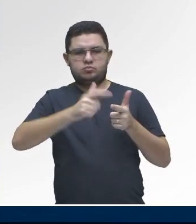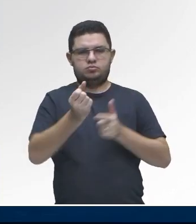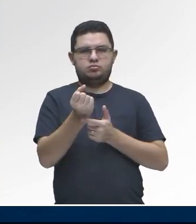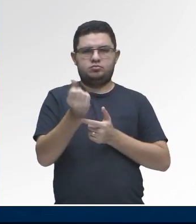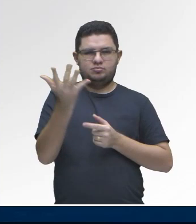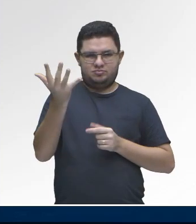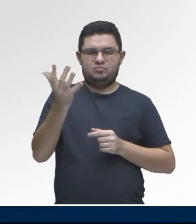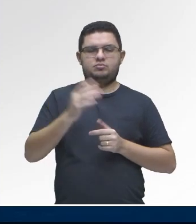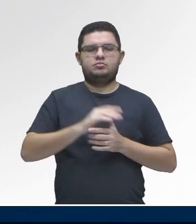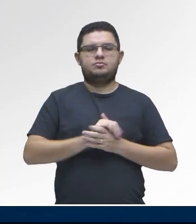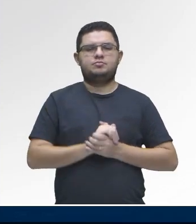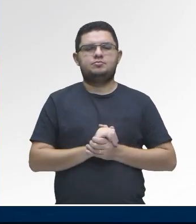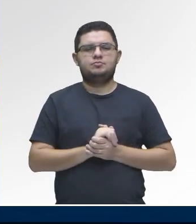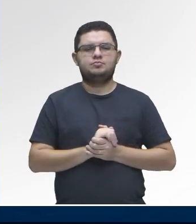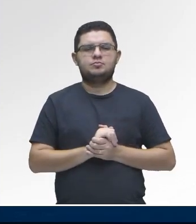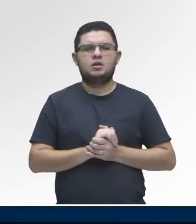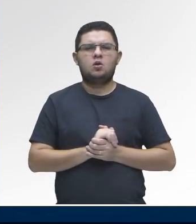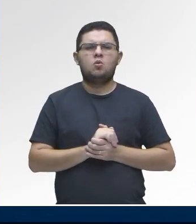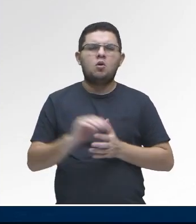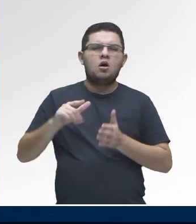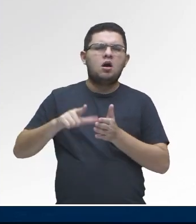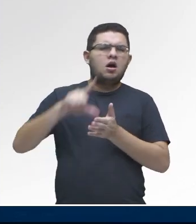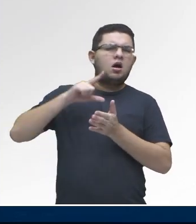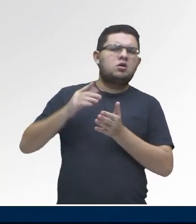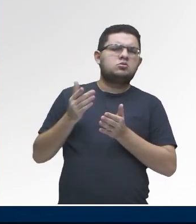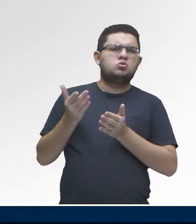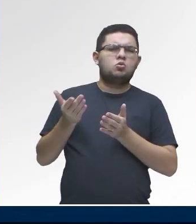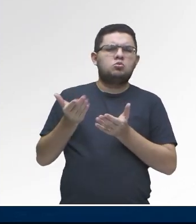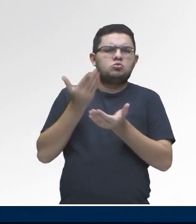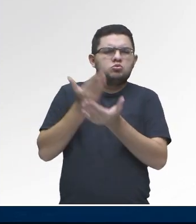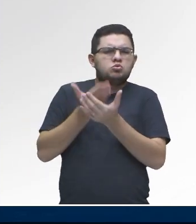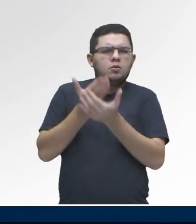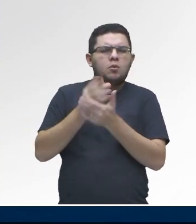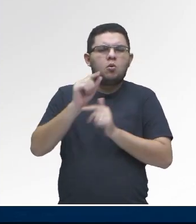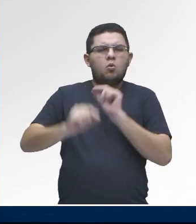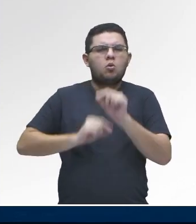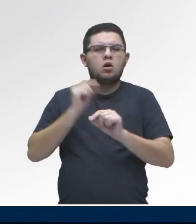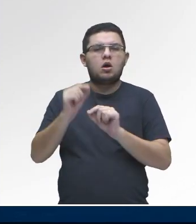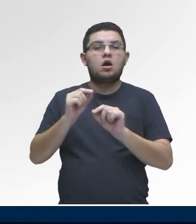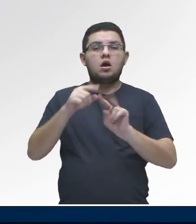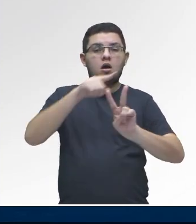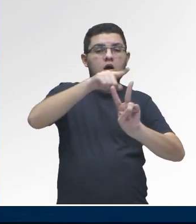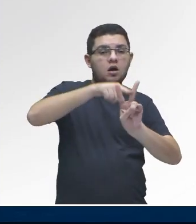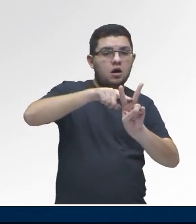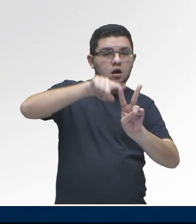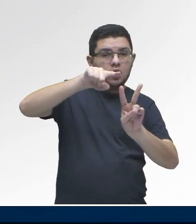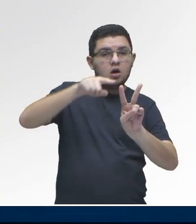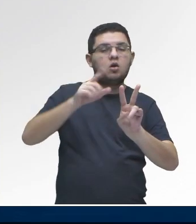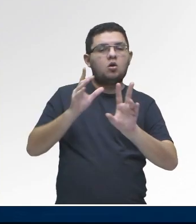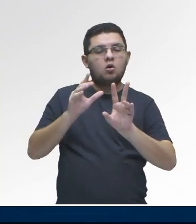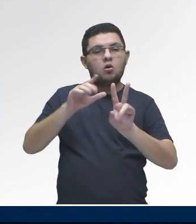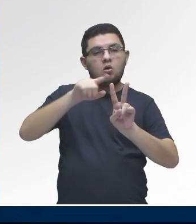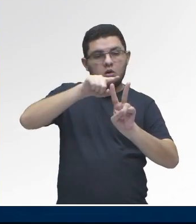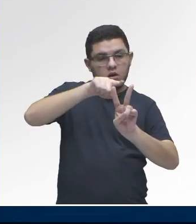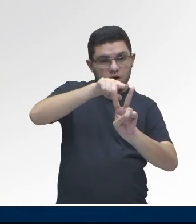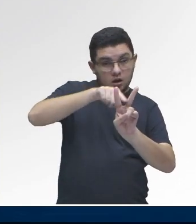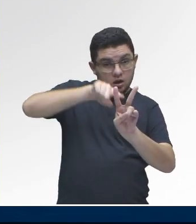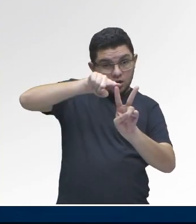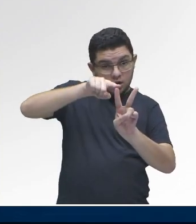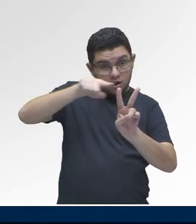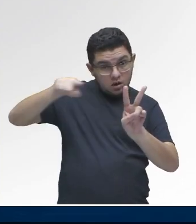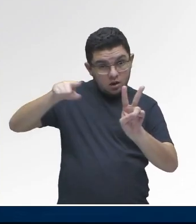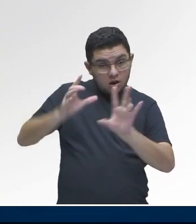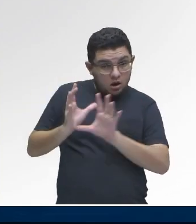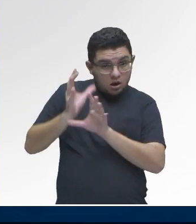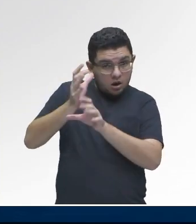em relação à radiciação, sobre o cálculo de raiz quadrada para números inteiros e números naturais,